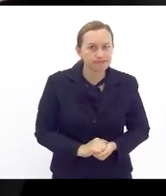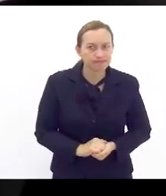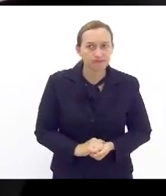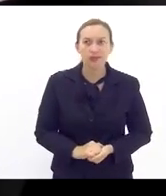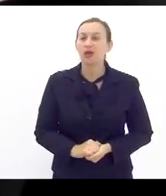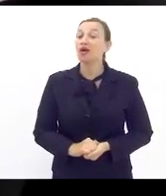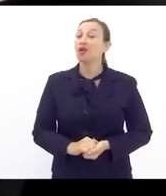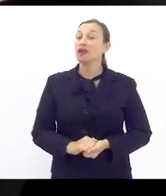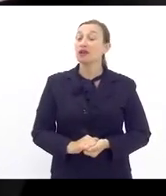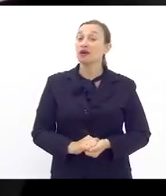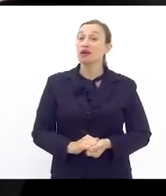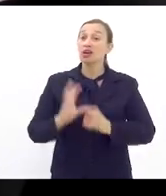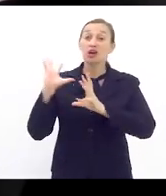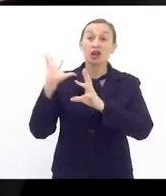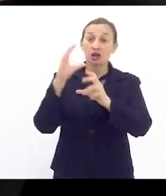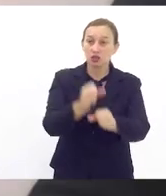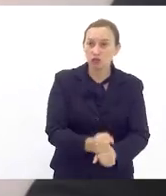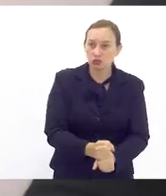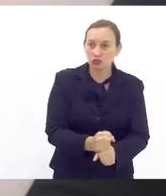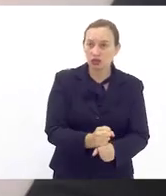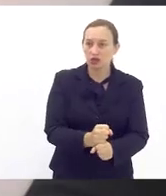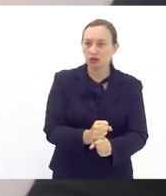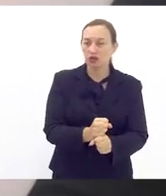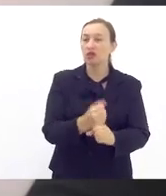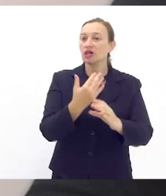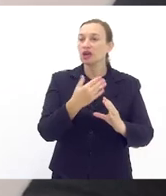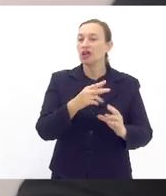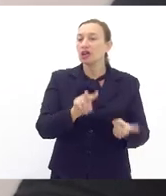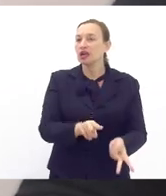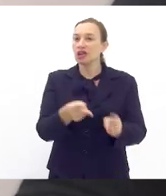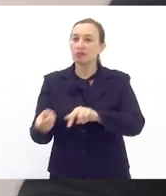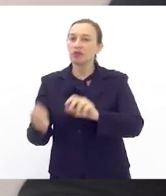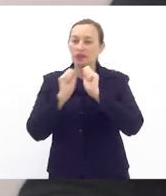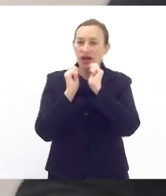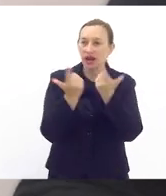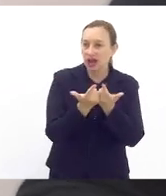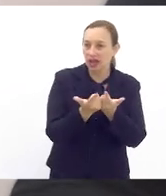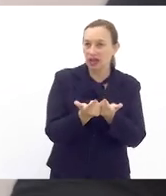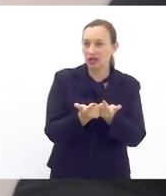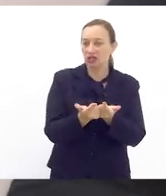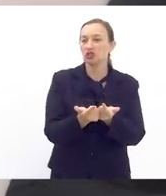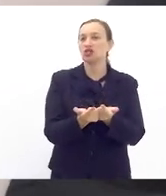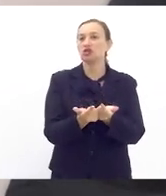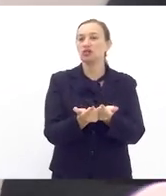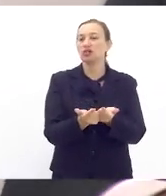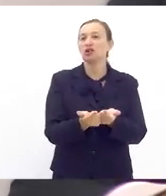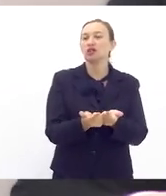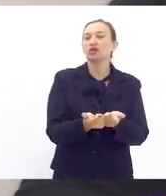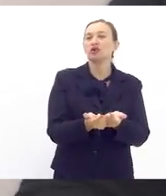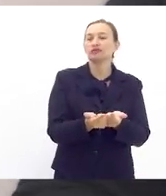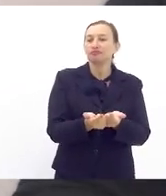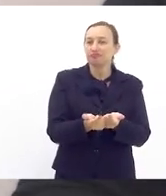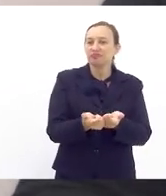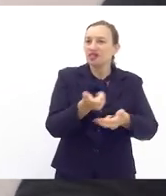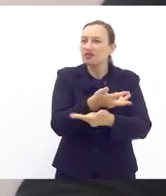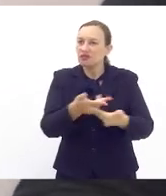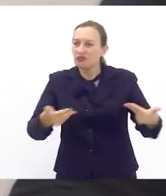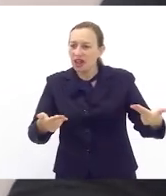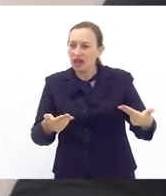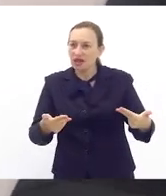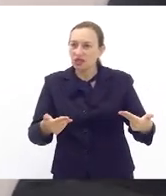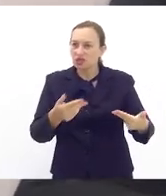para melhor exemplificar e caminhamos anexo o relatório fotográfico com a situação ocorrida na comunidade do Machado e que deixou inúmeras